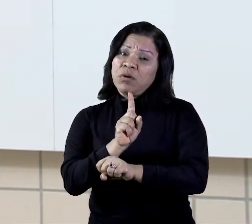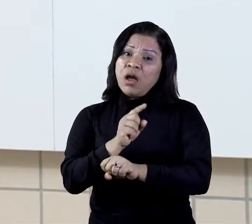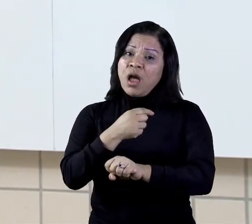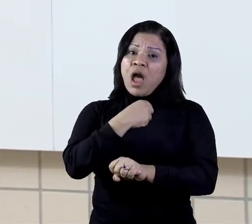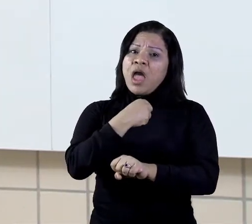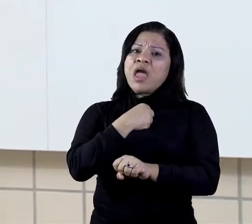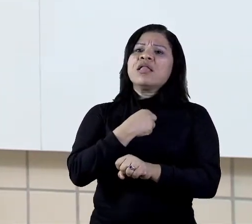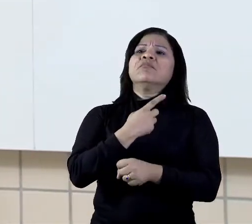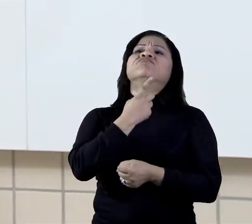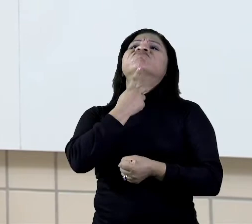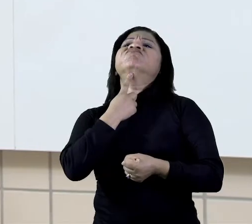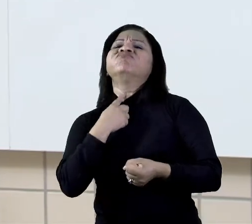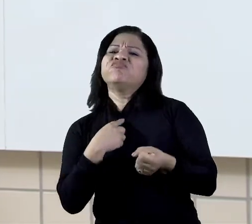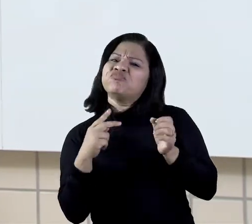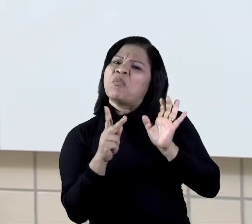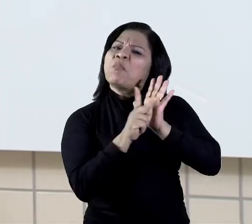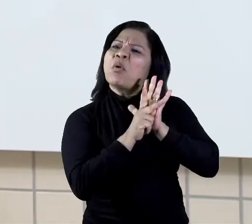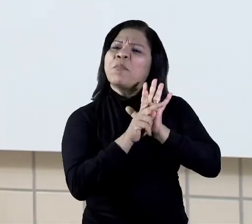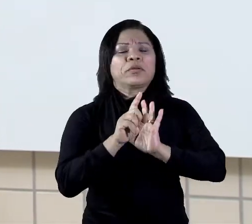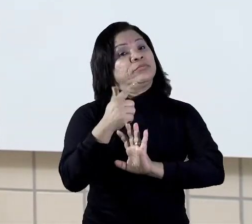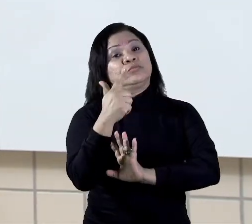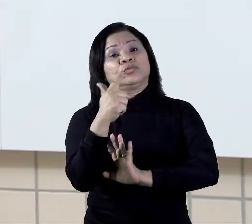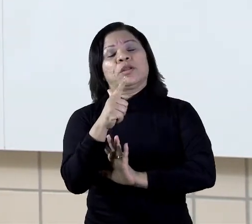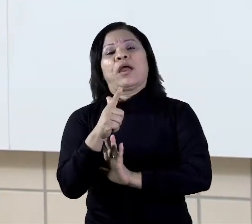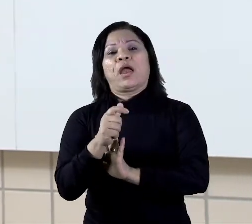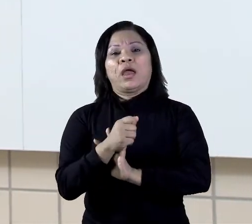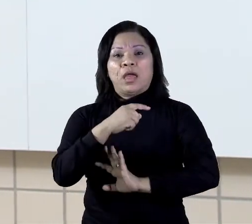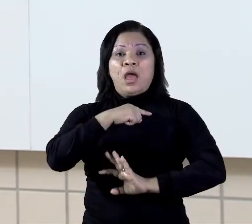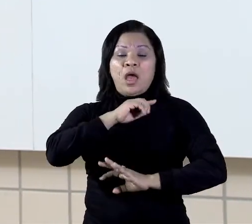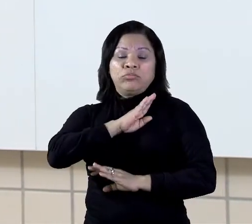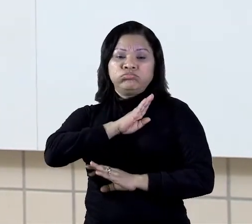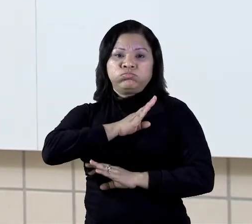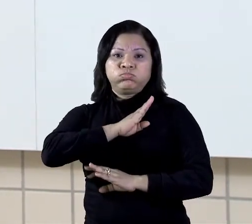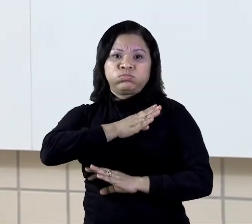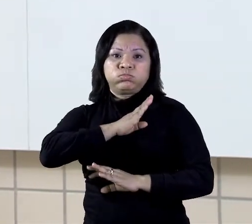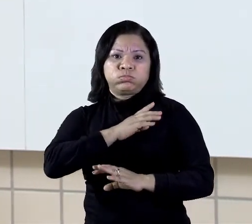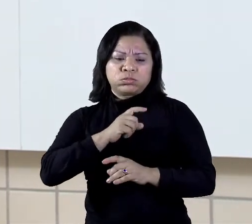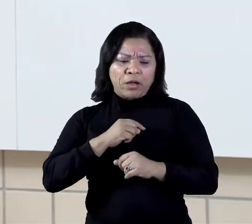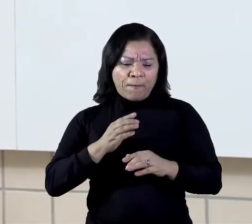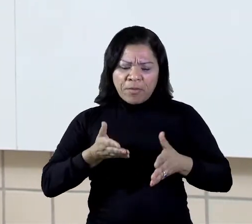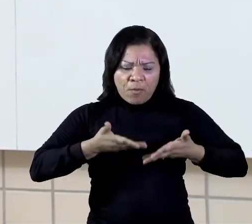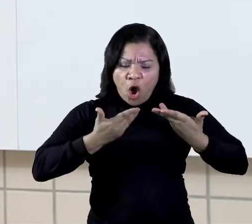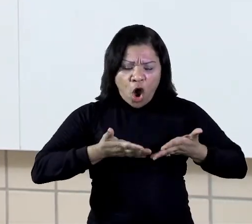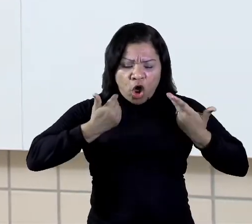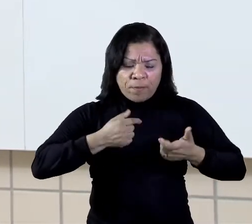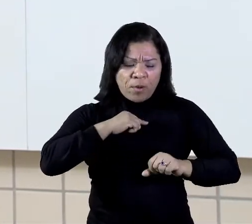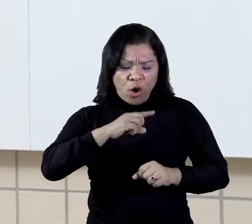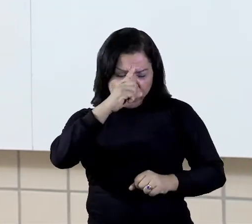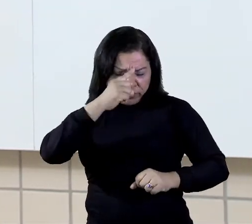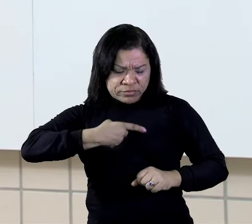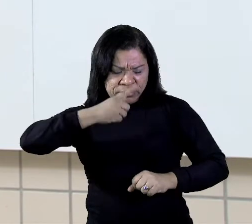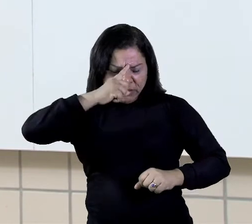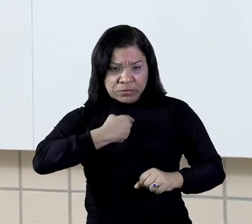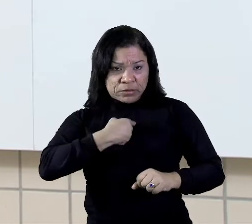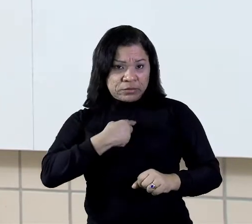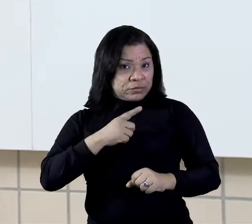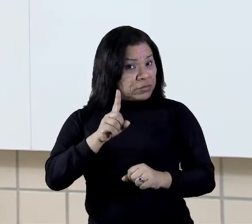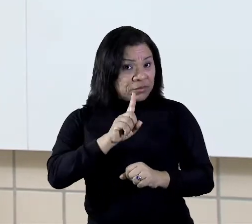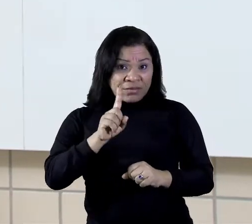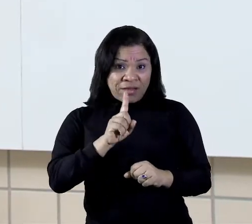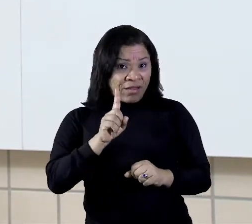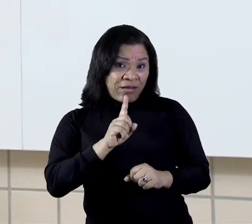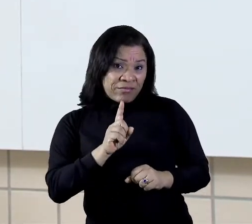vontade. E também quando ele está querendo parar de bater, não pode ser, vamos coração, força, força. Não adianta. Por quê? Por